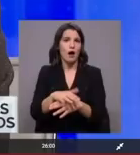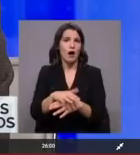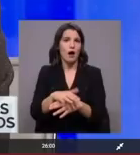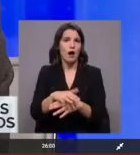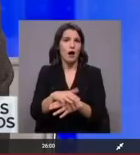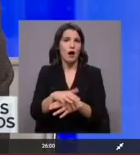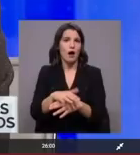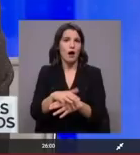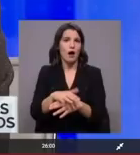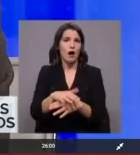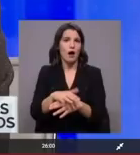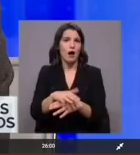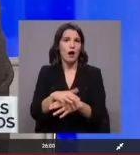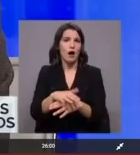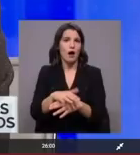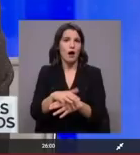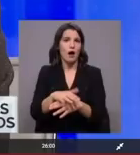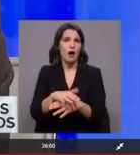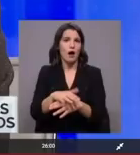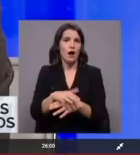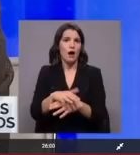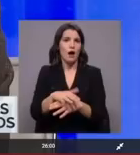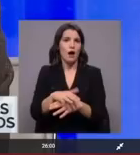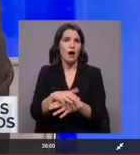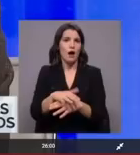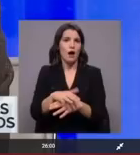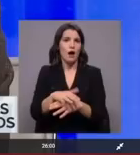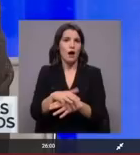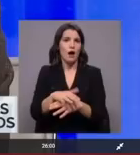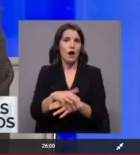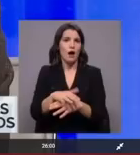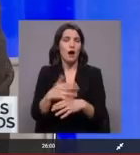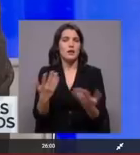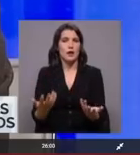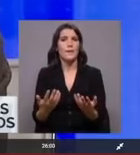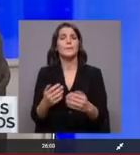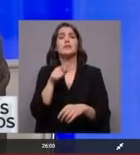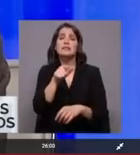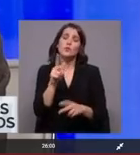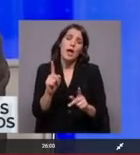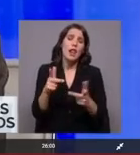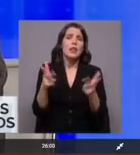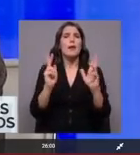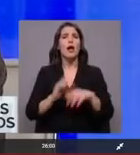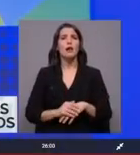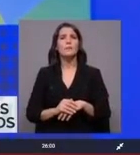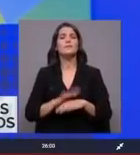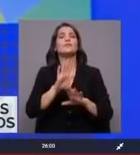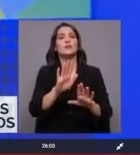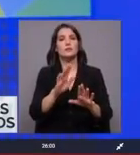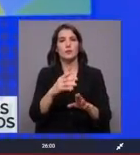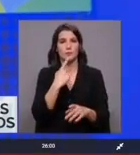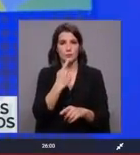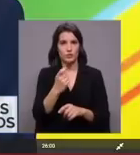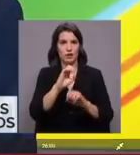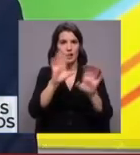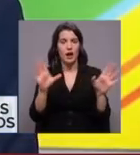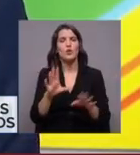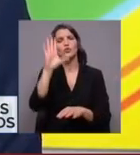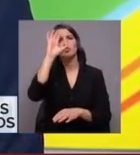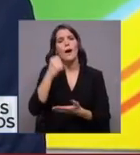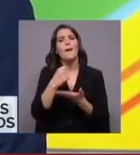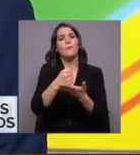perfeitamente normal e que aí ele vai fazer com essas pessoas isso é uma coisa que realmente é uma questão importante que deve estar de apoiar e é